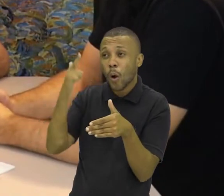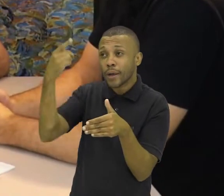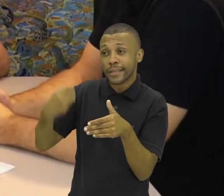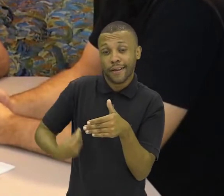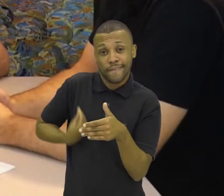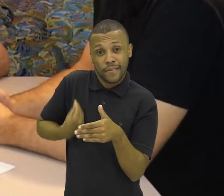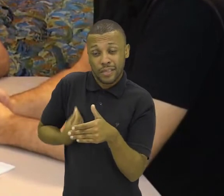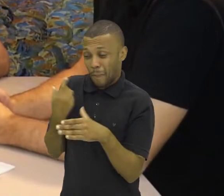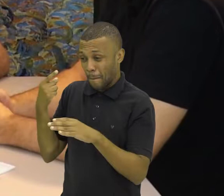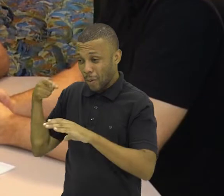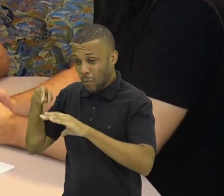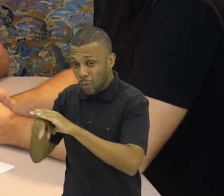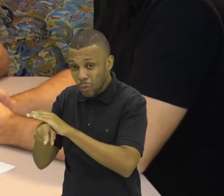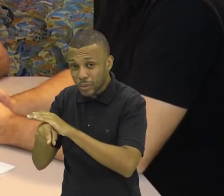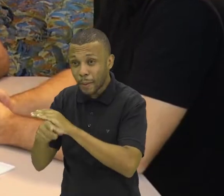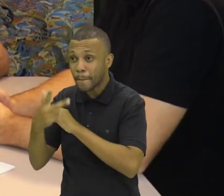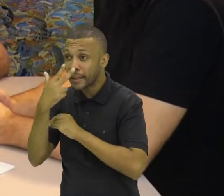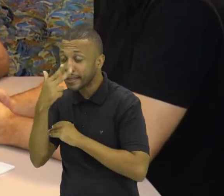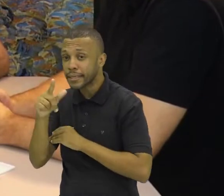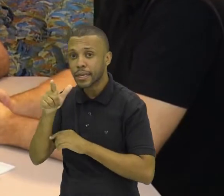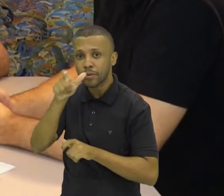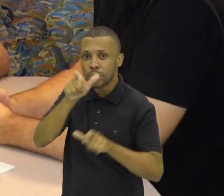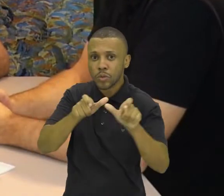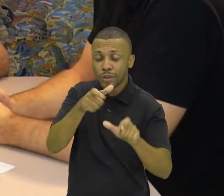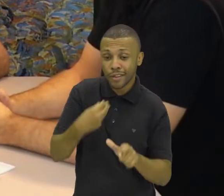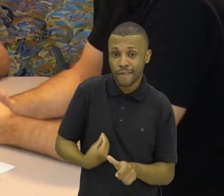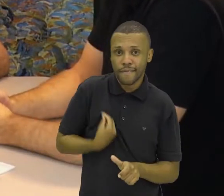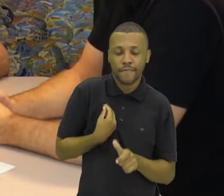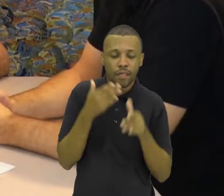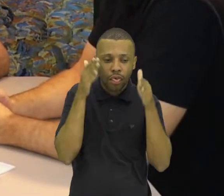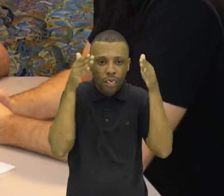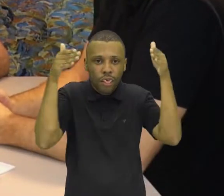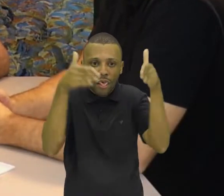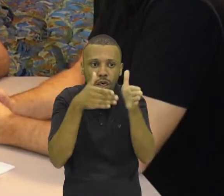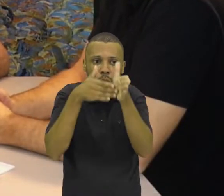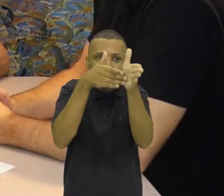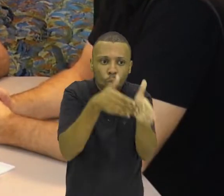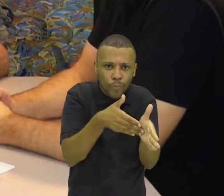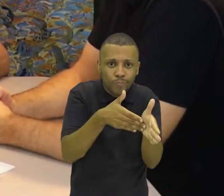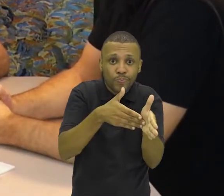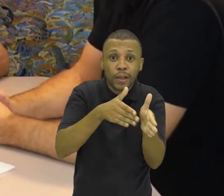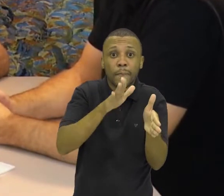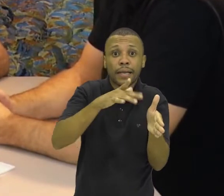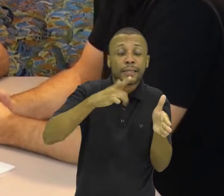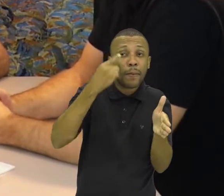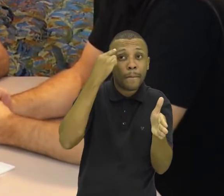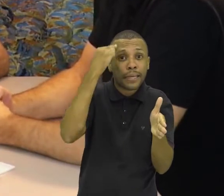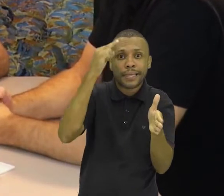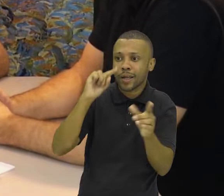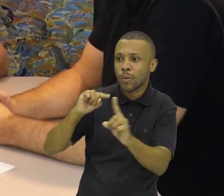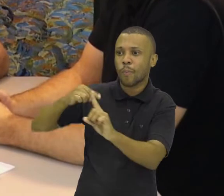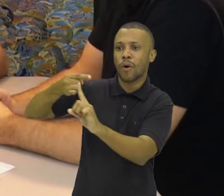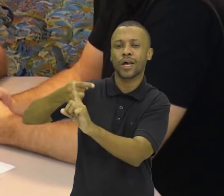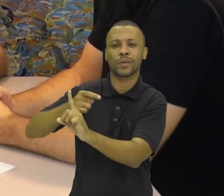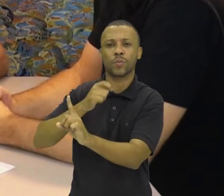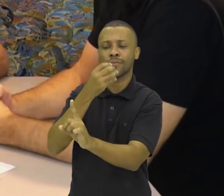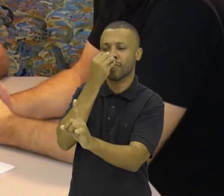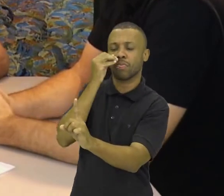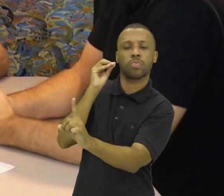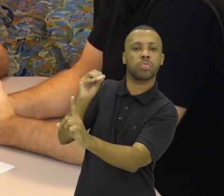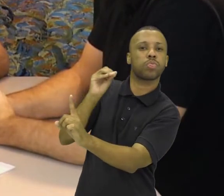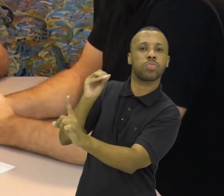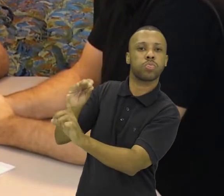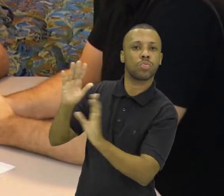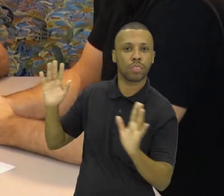criando esse conceito. As pessoas vivem esta vida como se não houvesse outra. E olha, eu avisar todo mundo, existe outra vida, né? Que não é essa